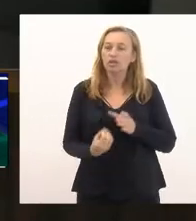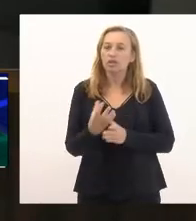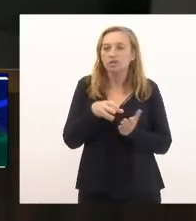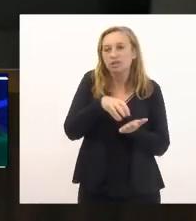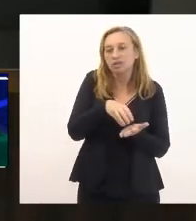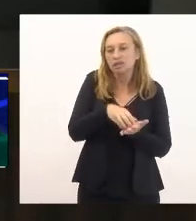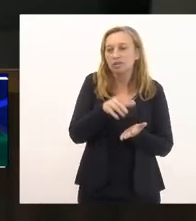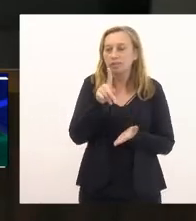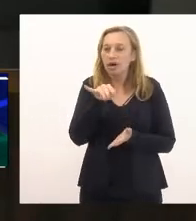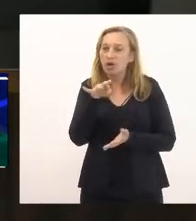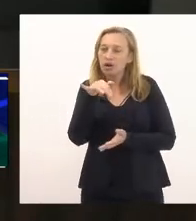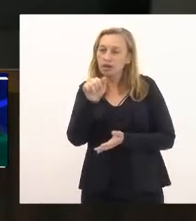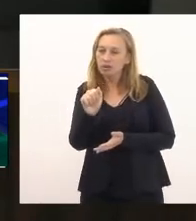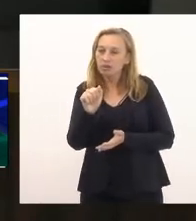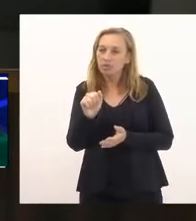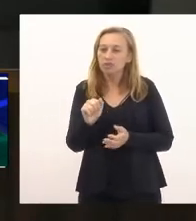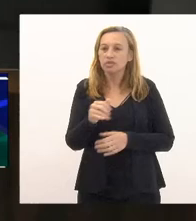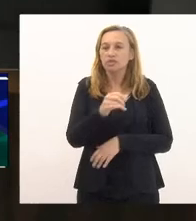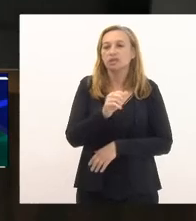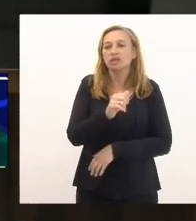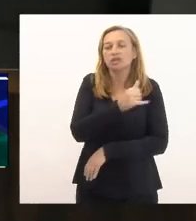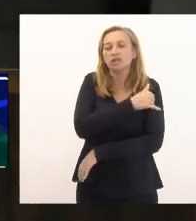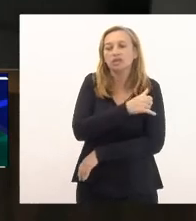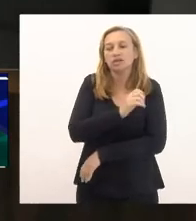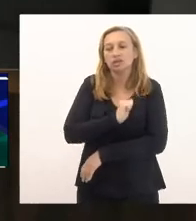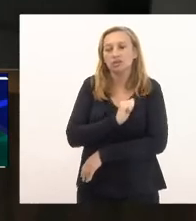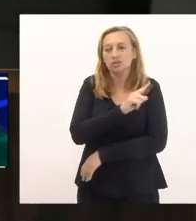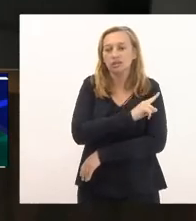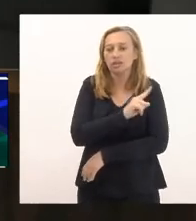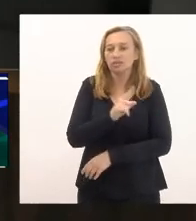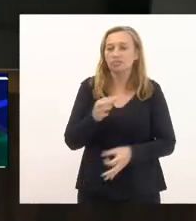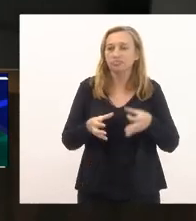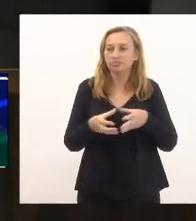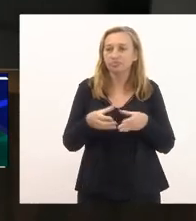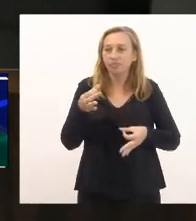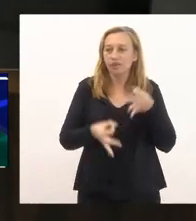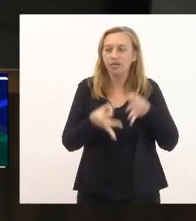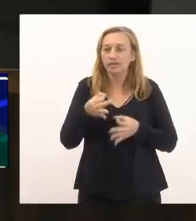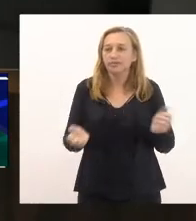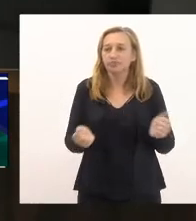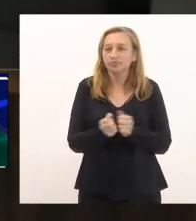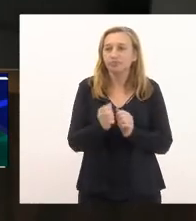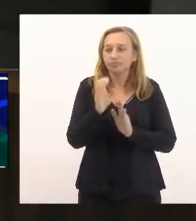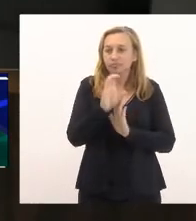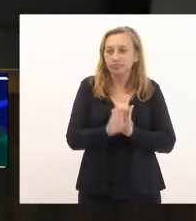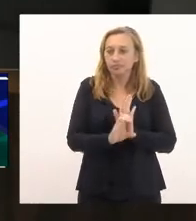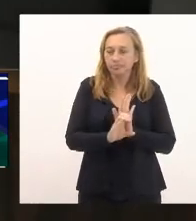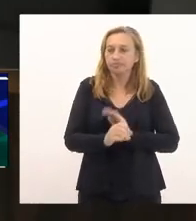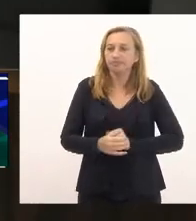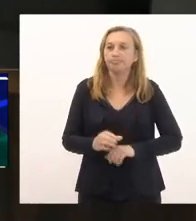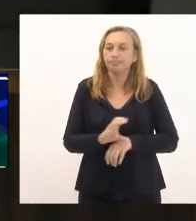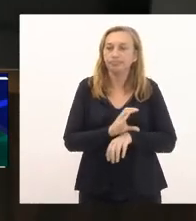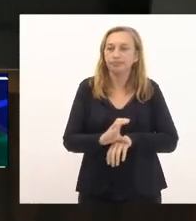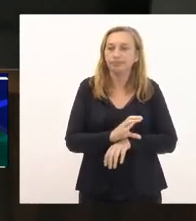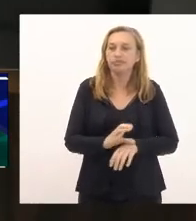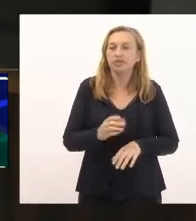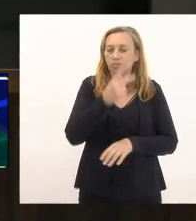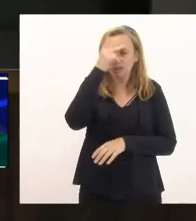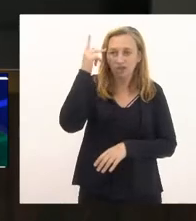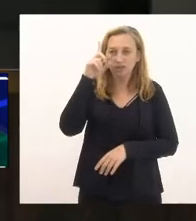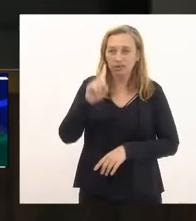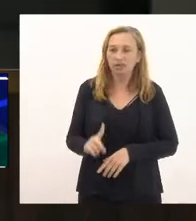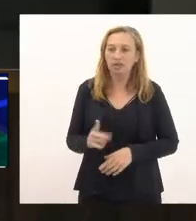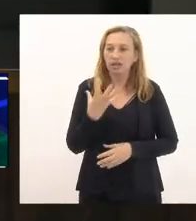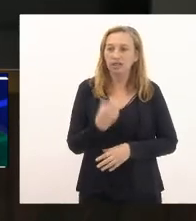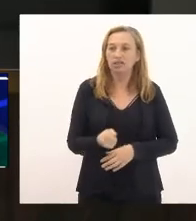Paralímpico do Estado do Rio de Janeiro em São Gonçalo. Pareceres da Comissão de Constituição e Justiça pela condicionalidade com emendas. Pessoa com deficiência, favorável.